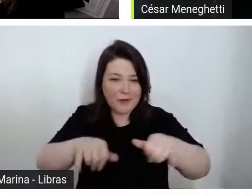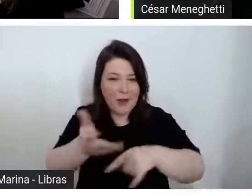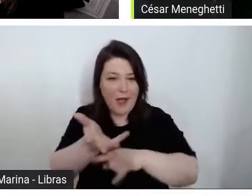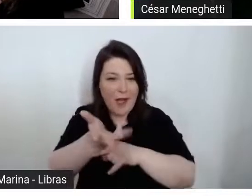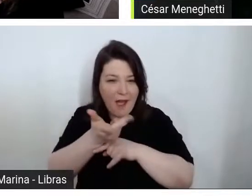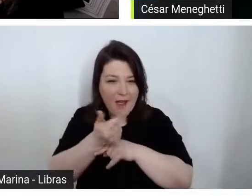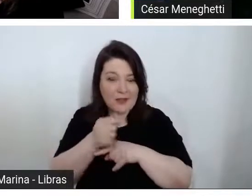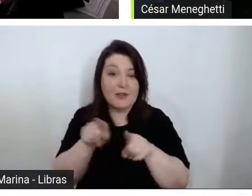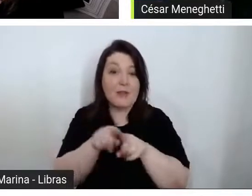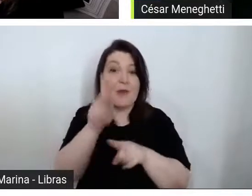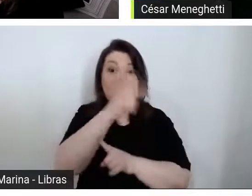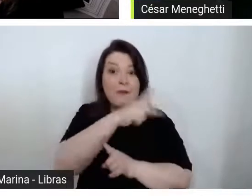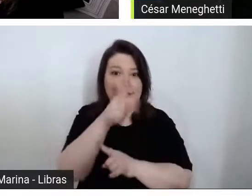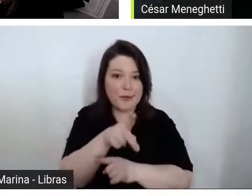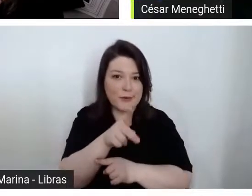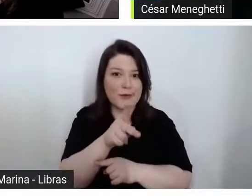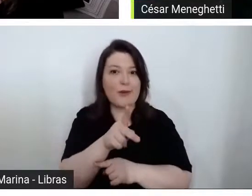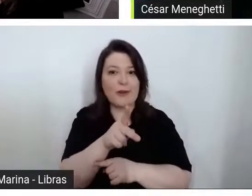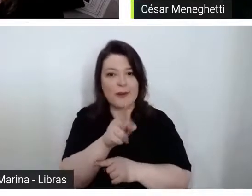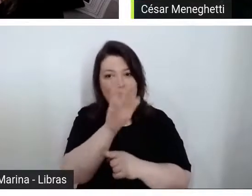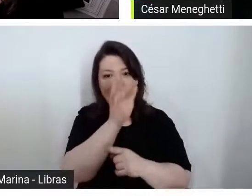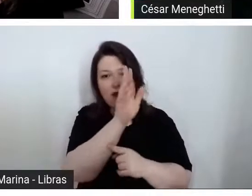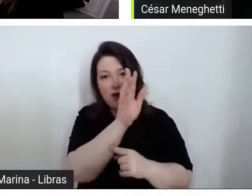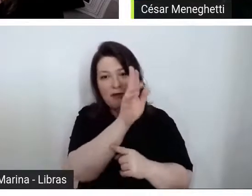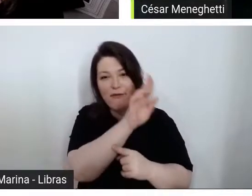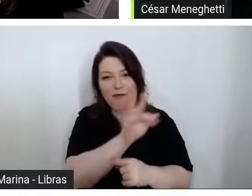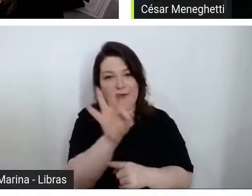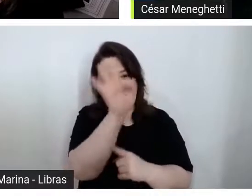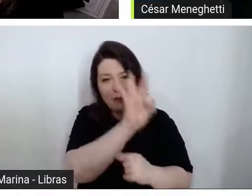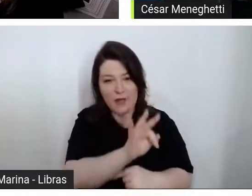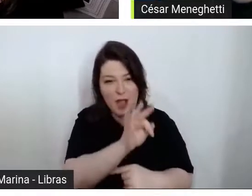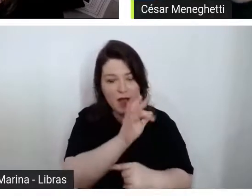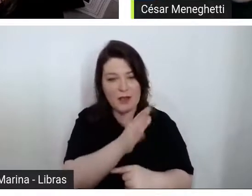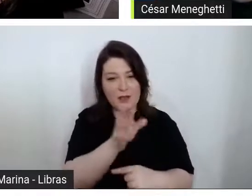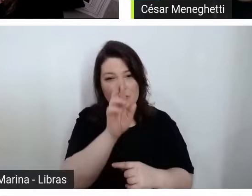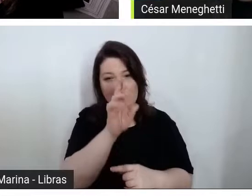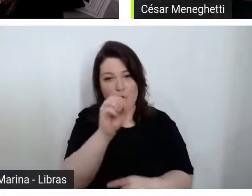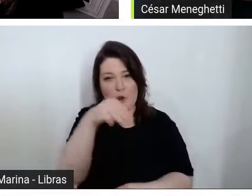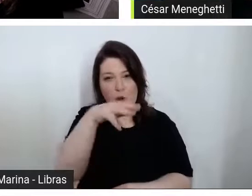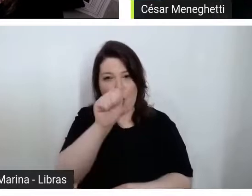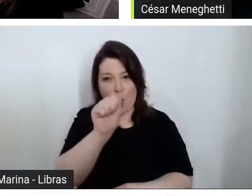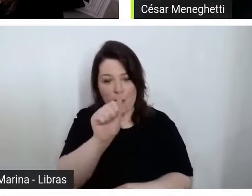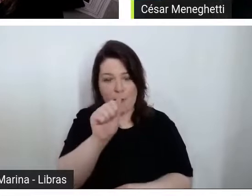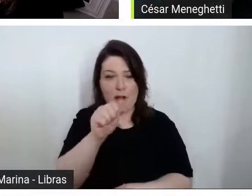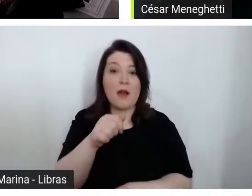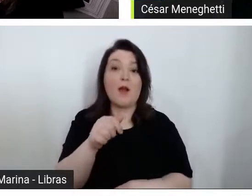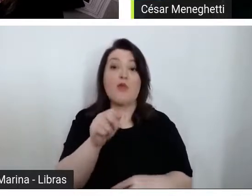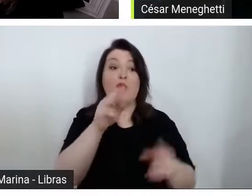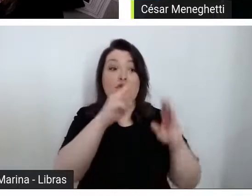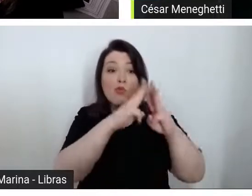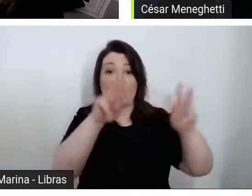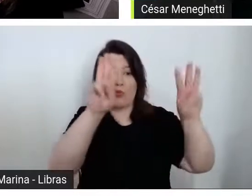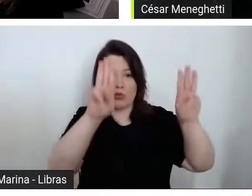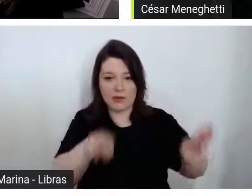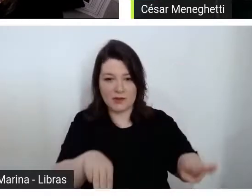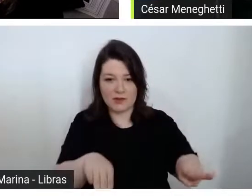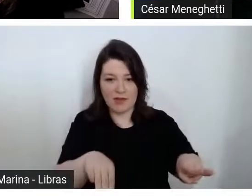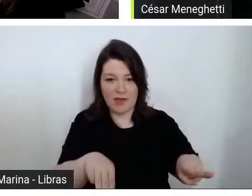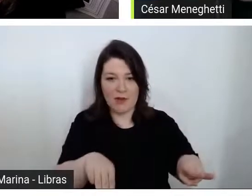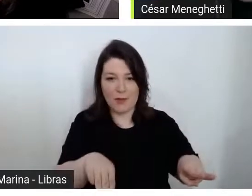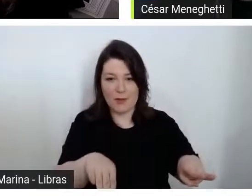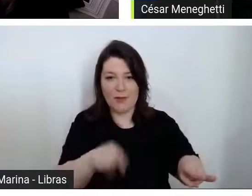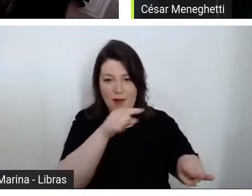Roma tinham visto, porque o Museu Laboratório de Arte Contemporânea de Roma é tipo o MAC da